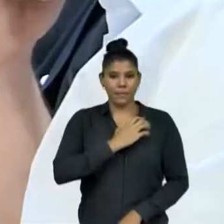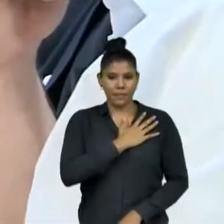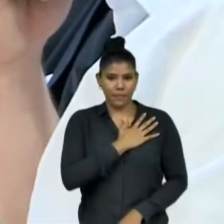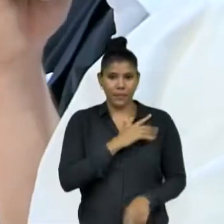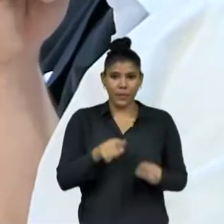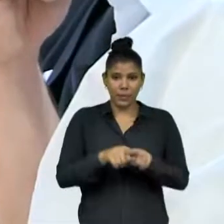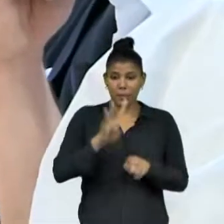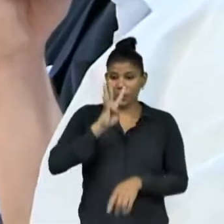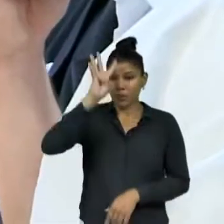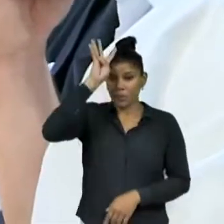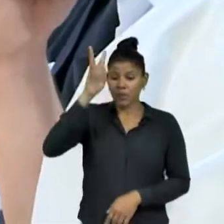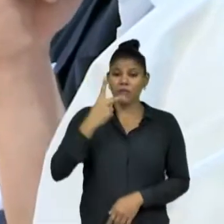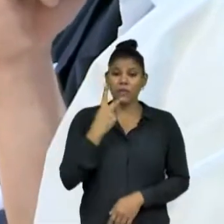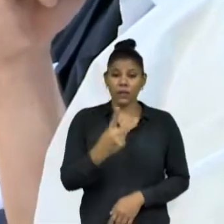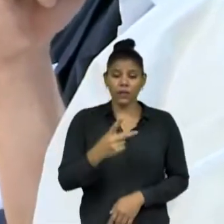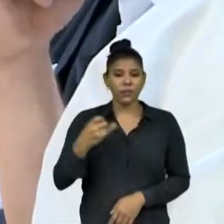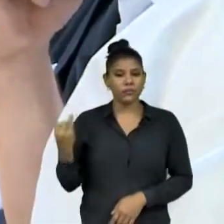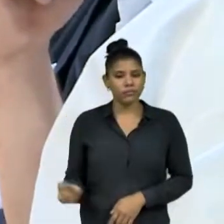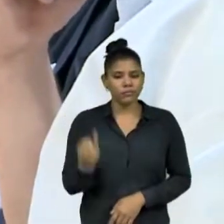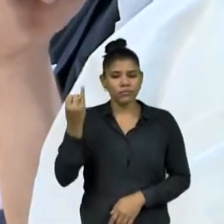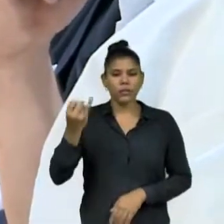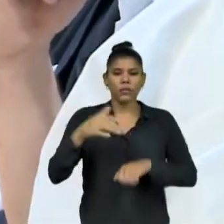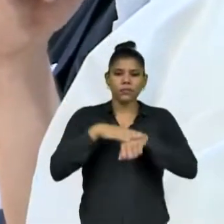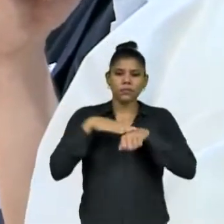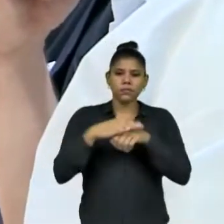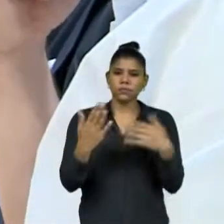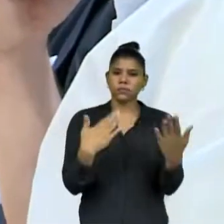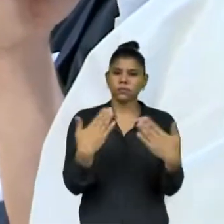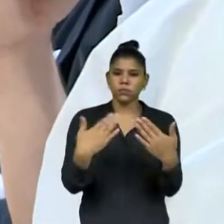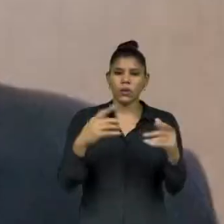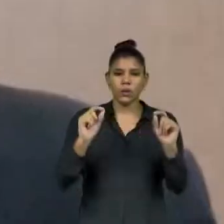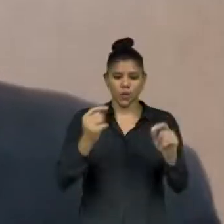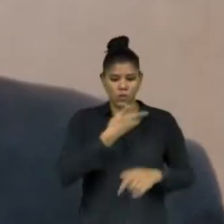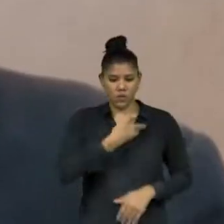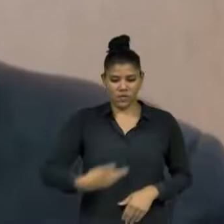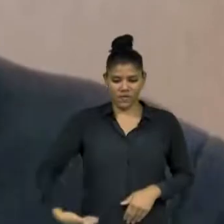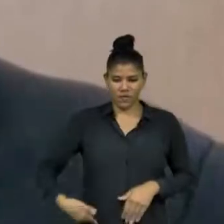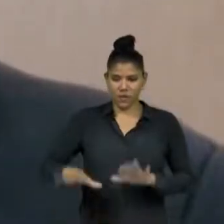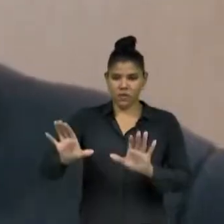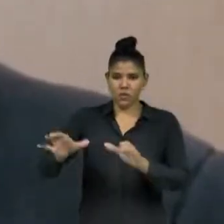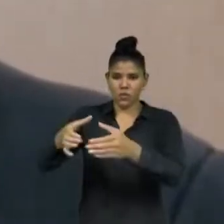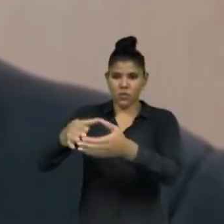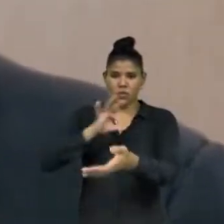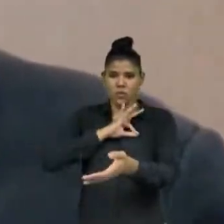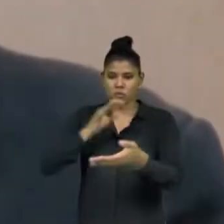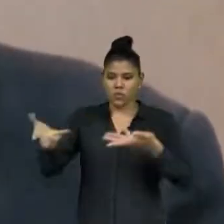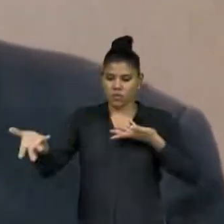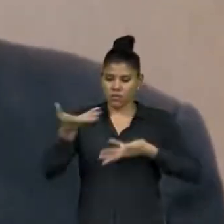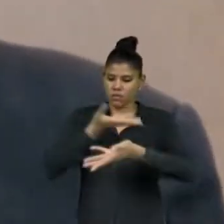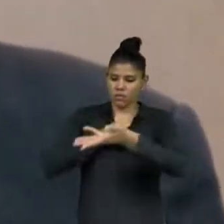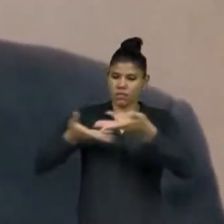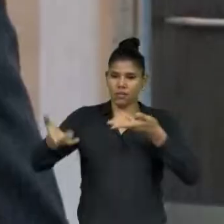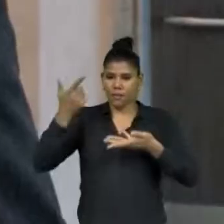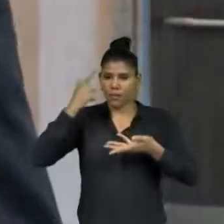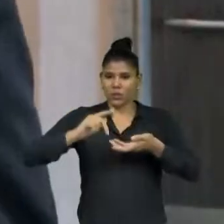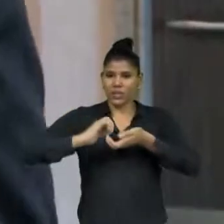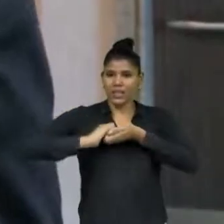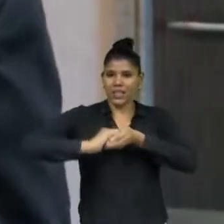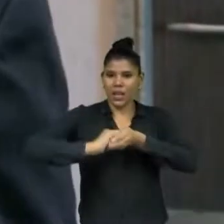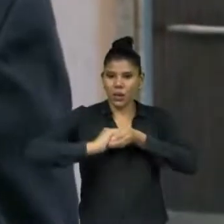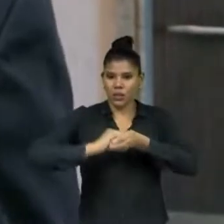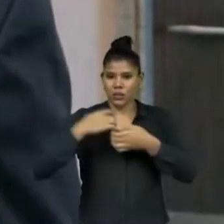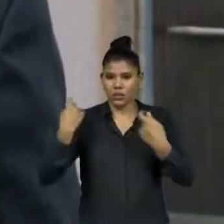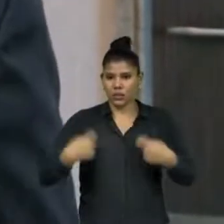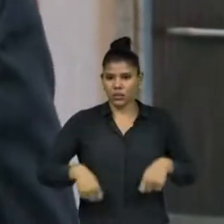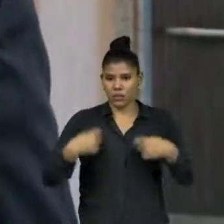destacou a importância do diálogo entre o governo e a corporação para que as demandas sejam negociadas. As